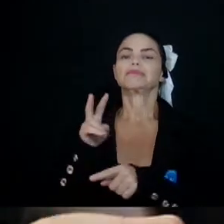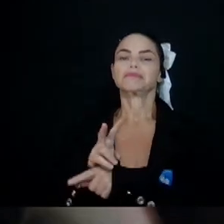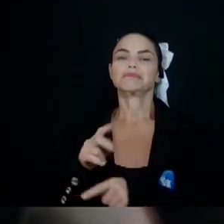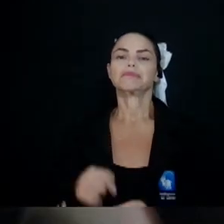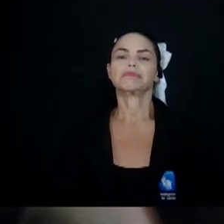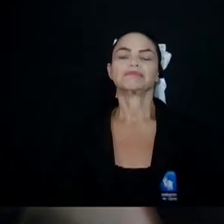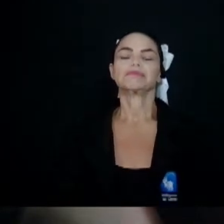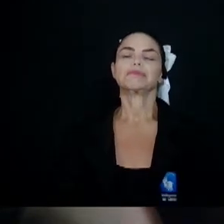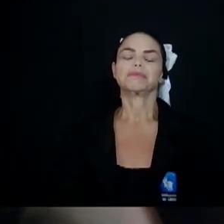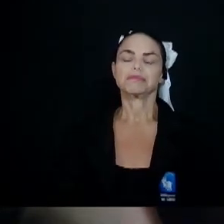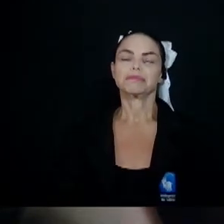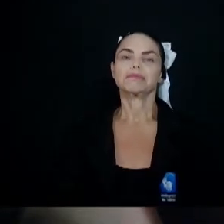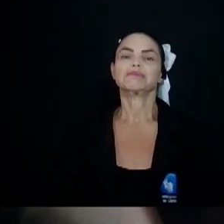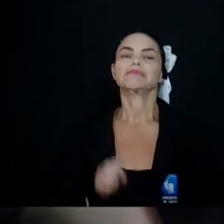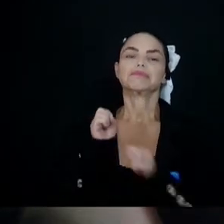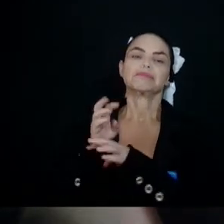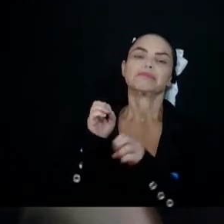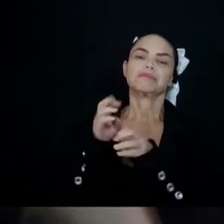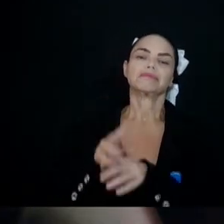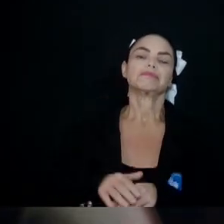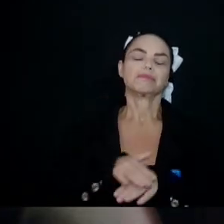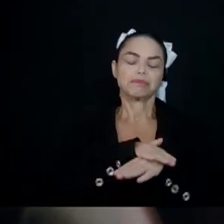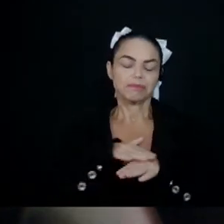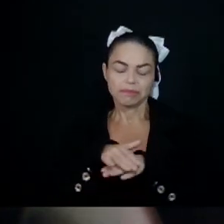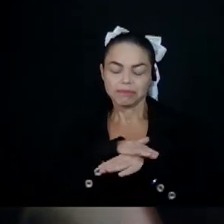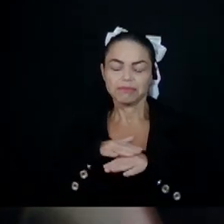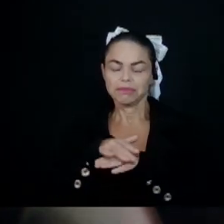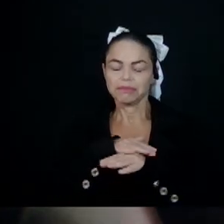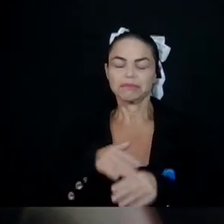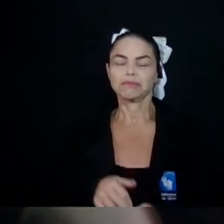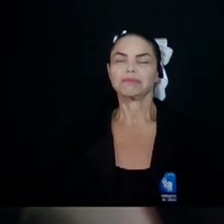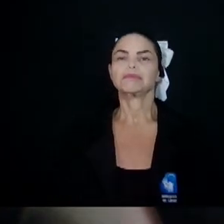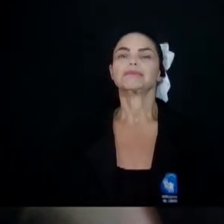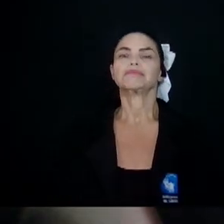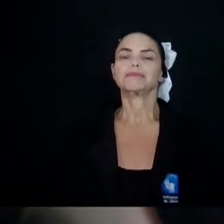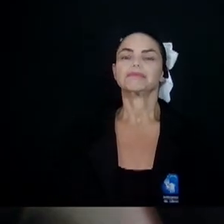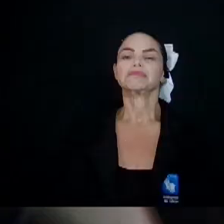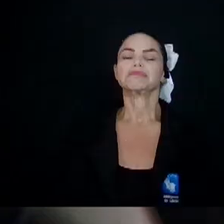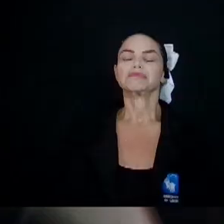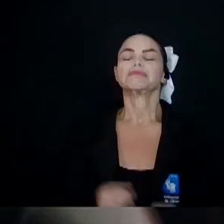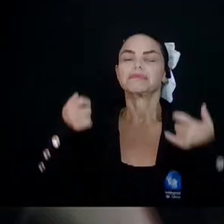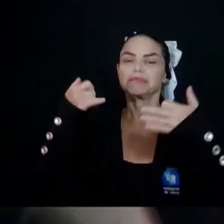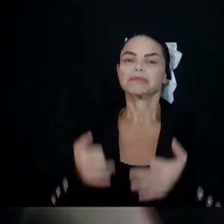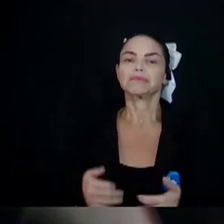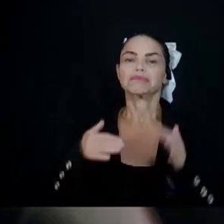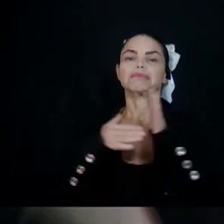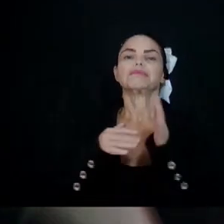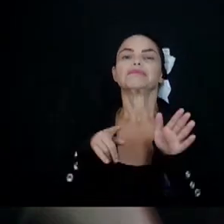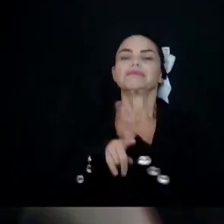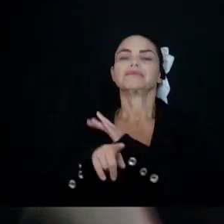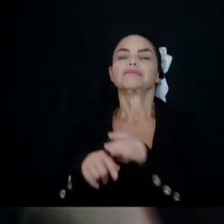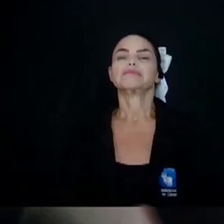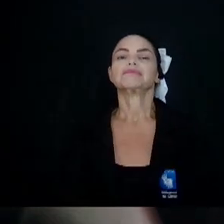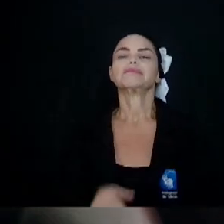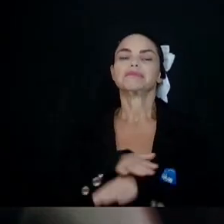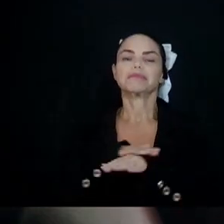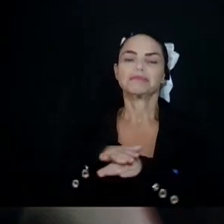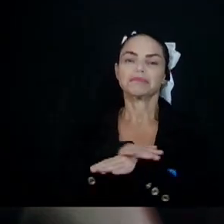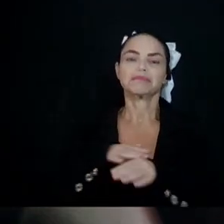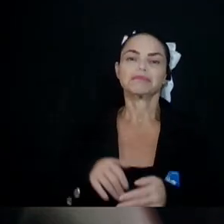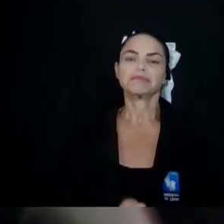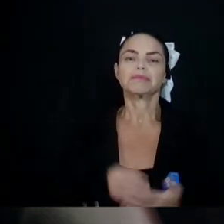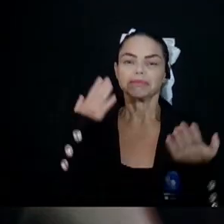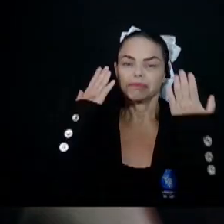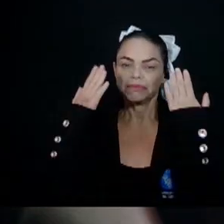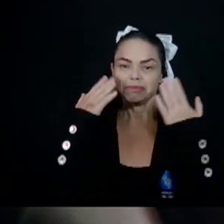da educação. Vai conversar muito com o que foi falado, né, nessa última pergunta, vai conversar bastante com a questão psicológica, né,